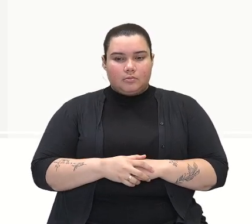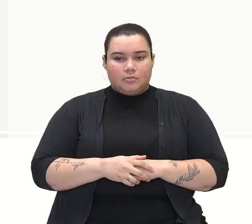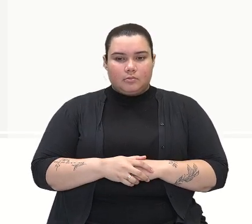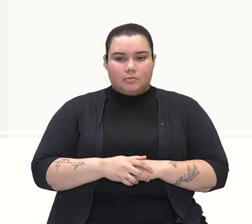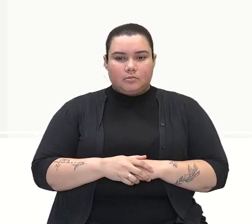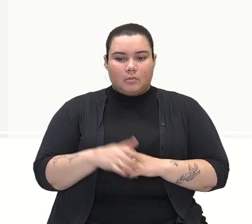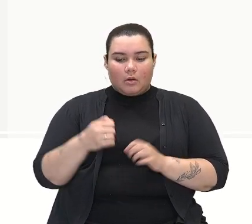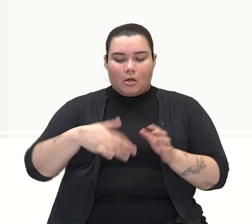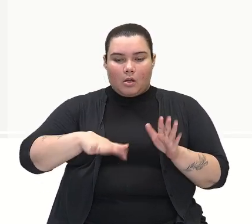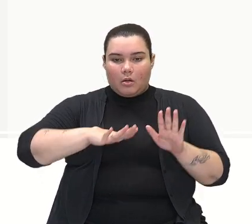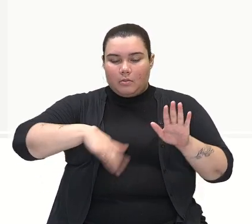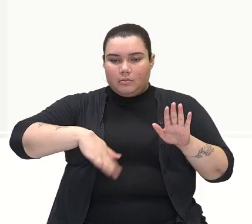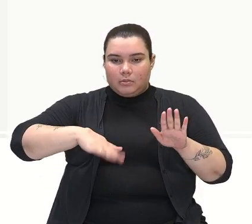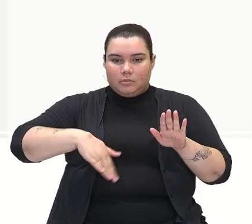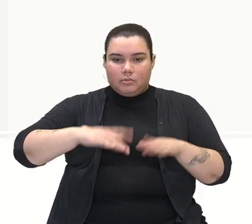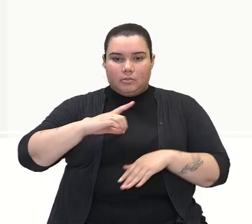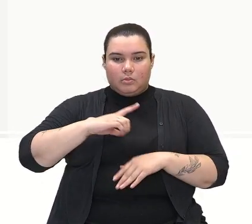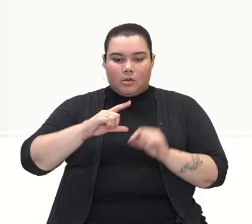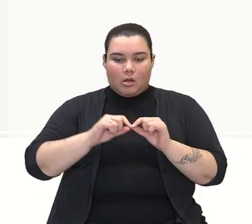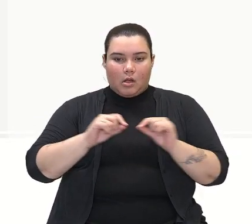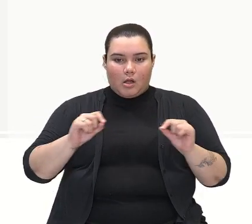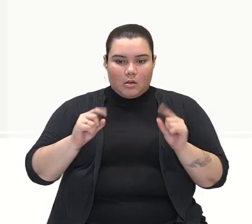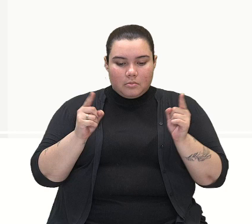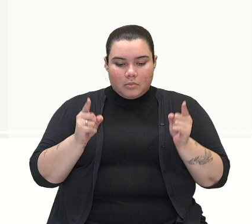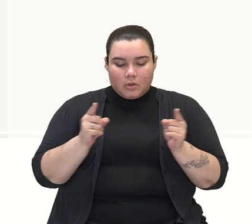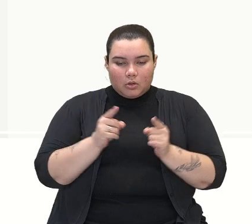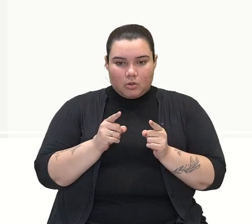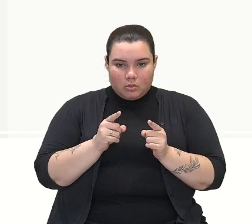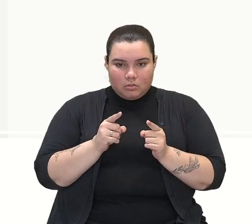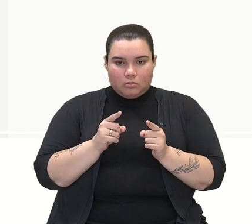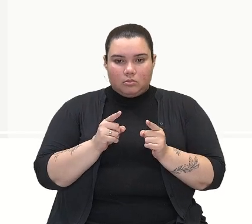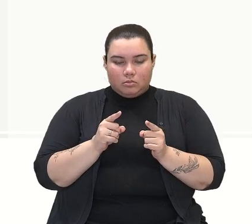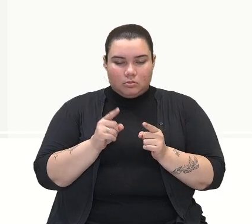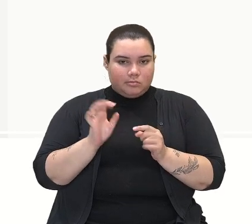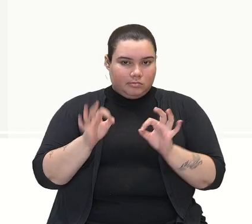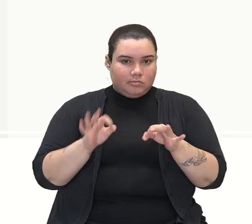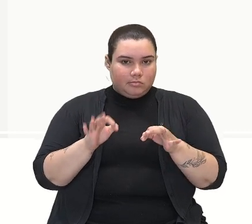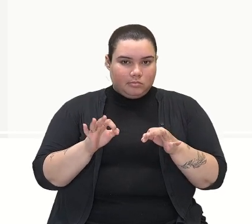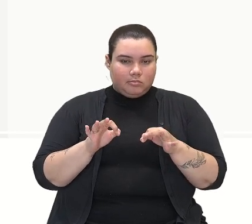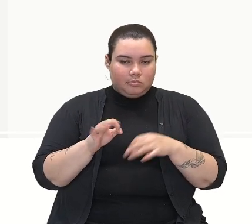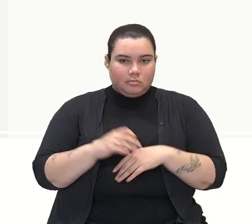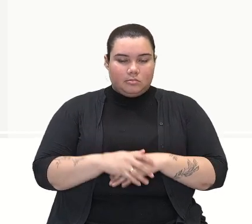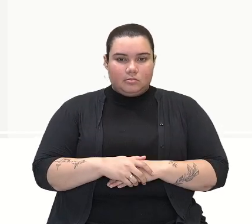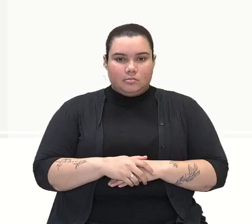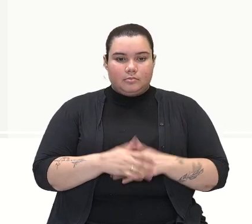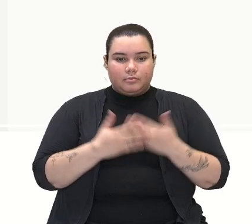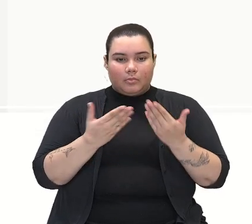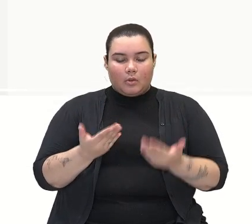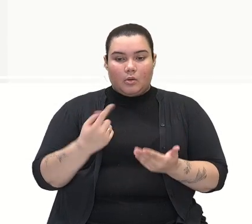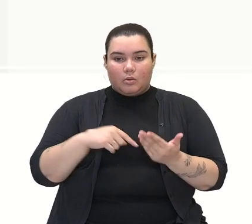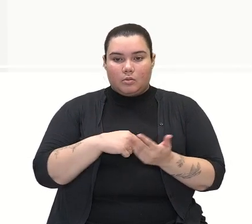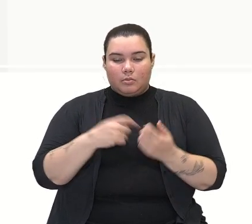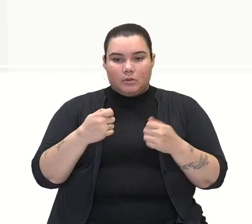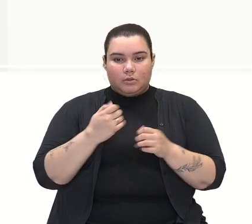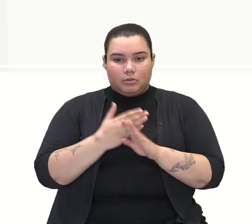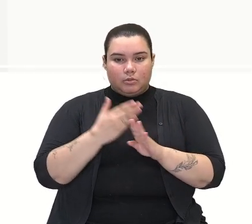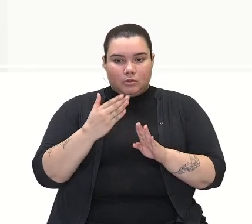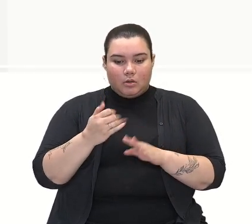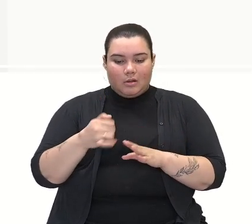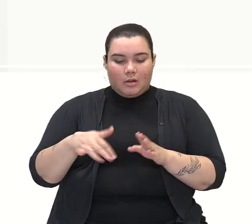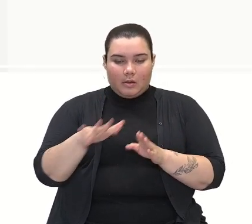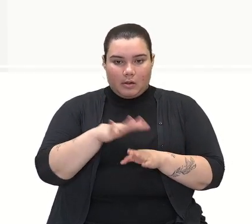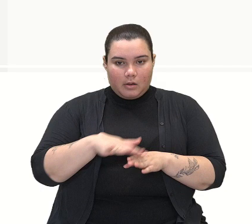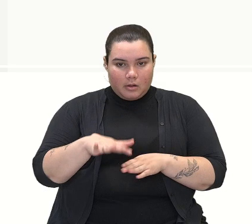a piscina, a área da piscina é menor do que a área do terreno, né? E tem que ser mesmo, né? Então, para a gente obter a área da